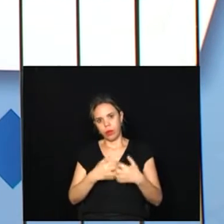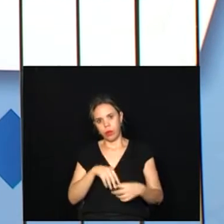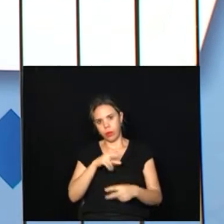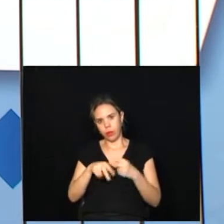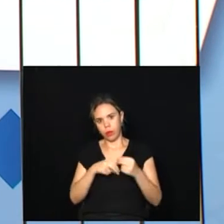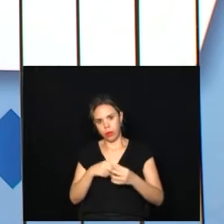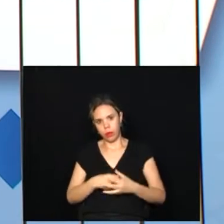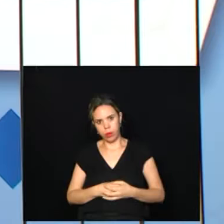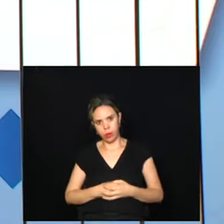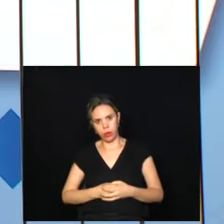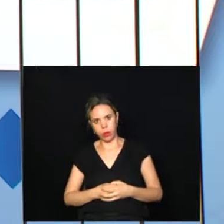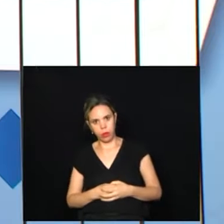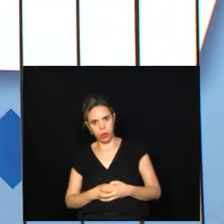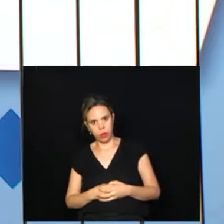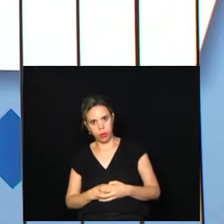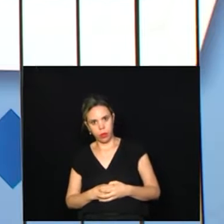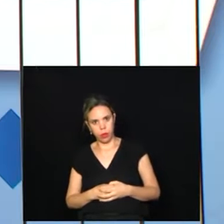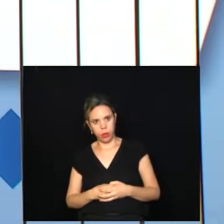prêmio.